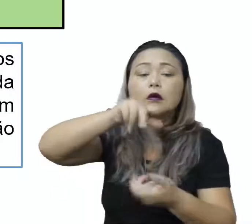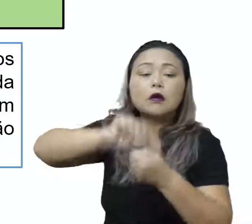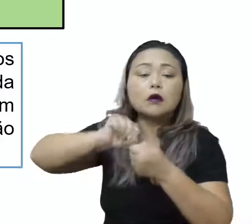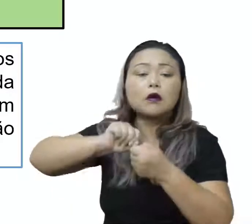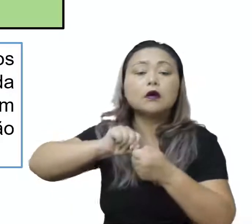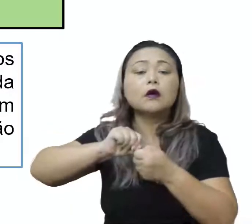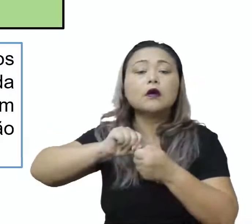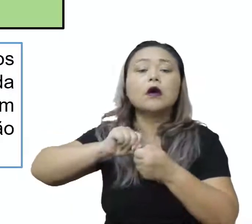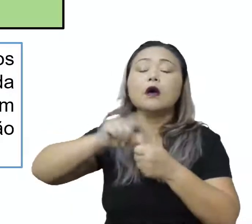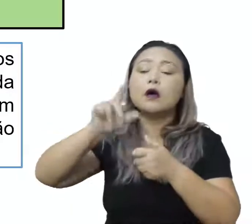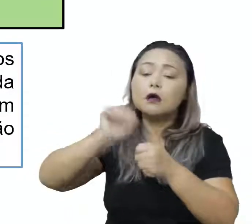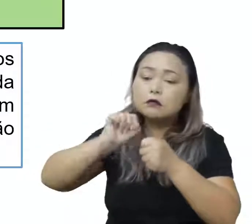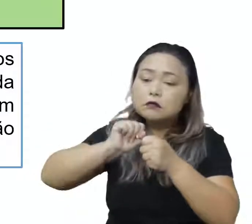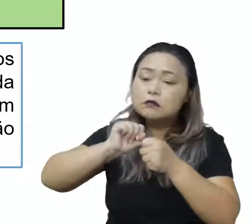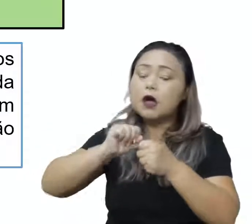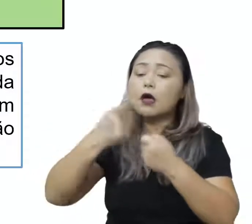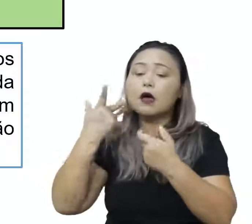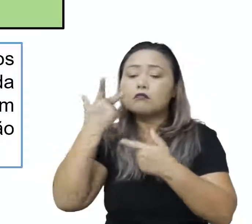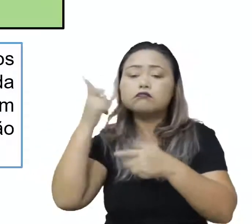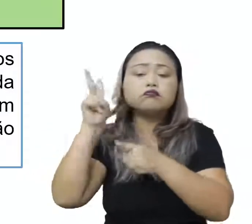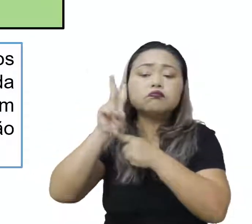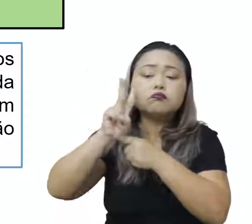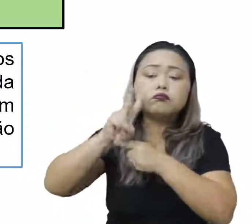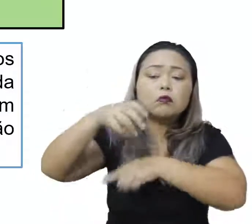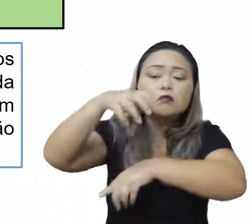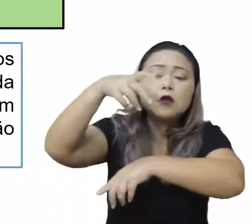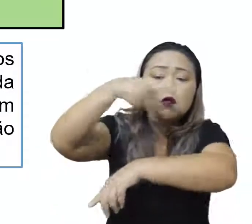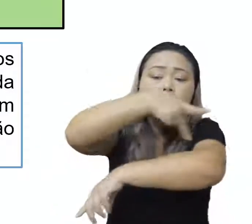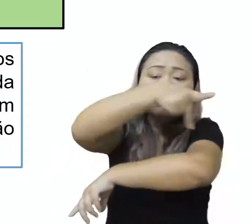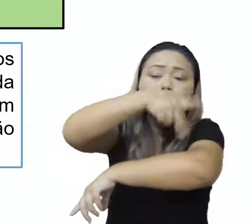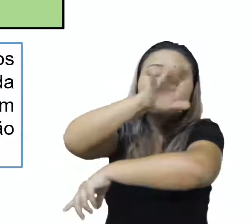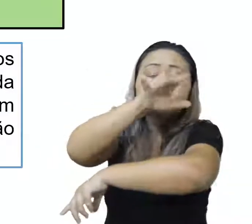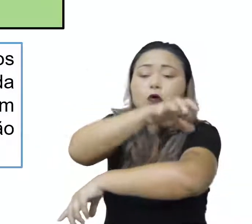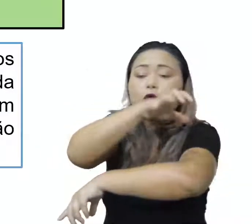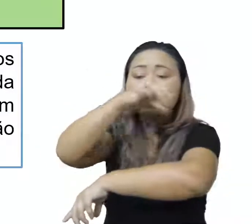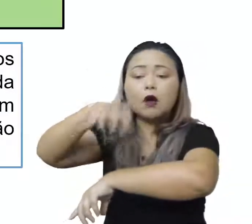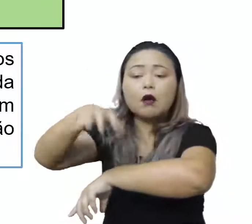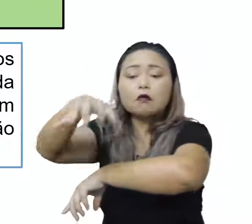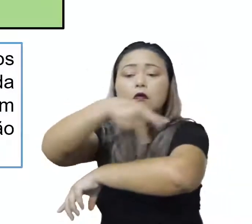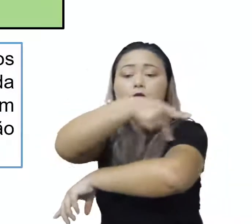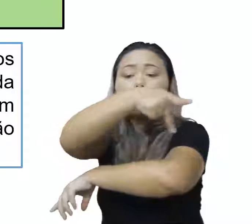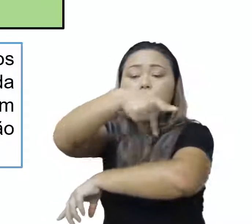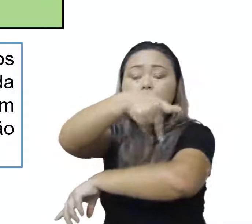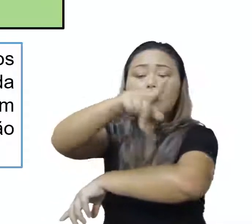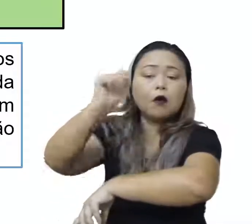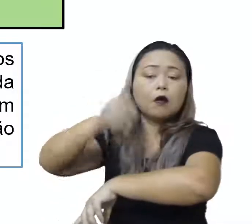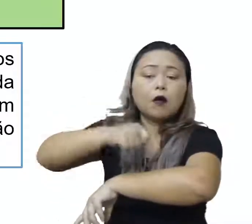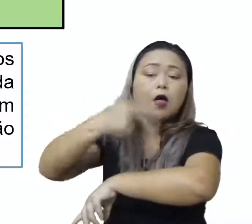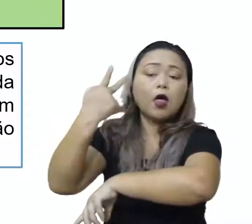preservação de patrimônio natural. Ok? Aquele patrimônio que pode ser uma